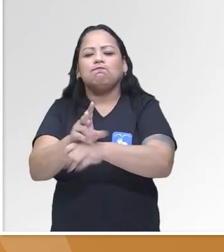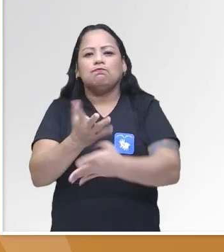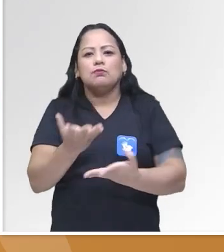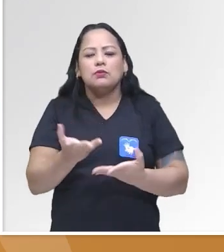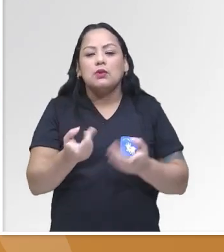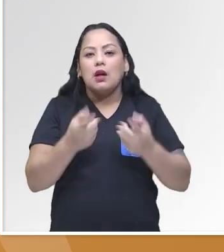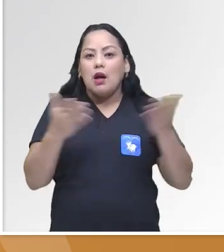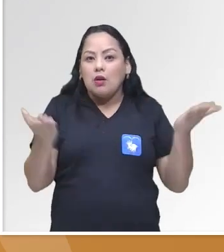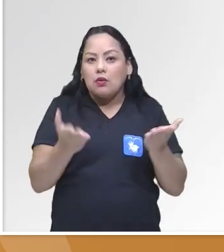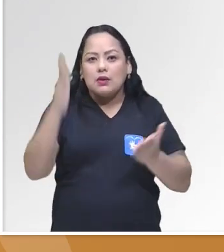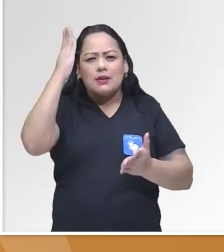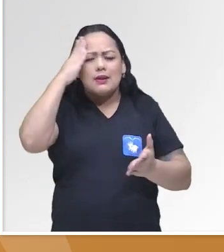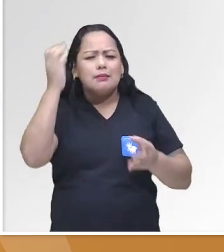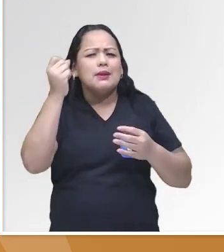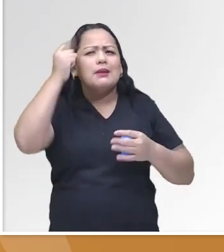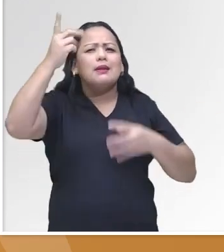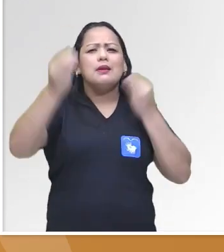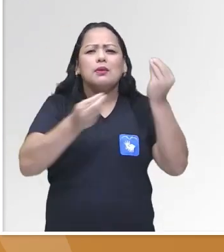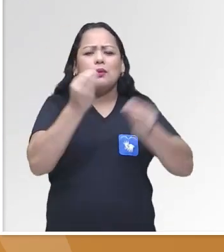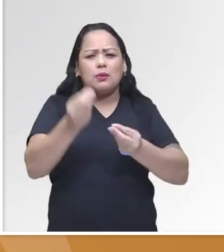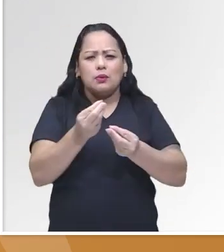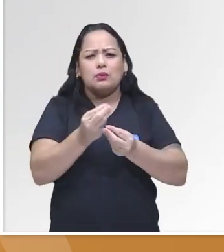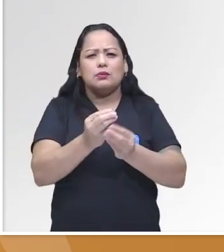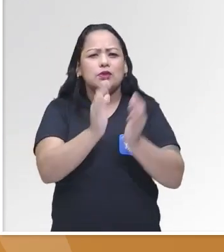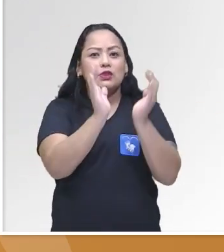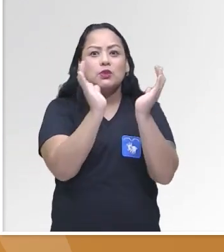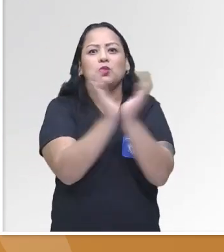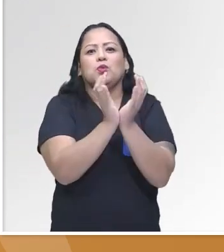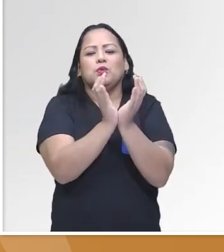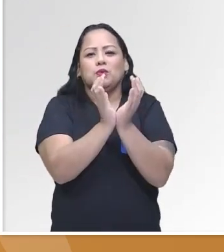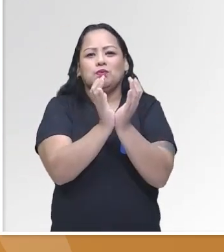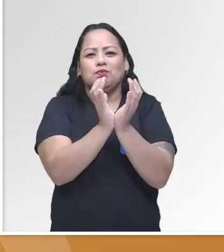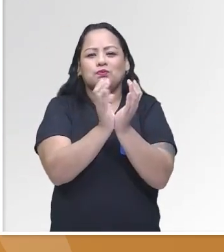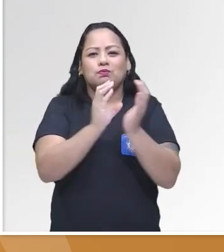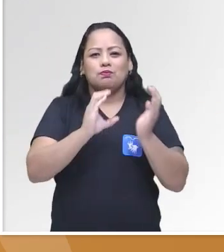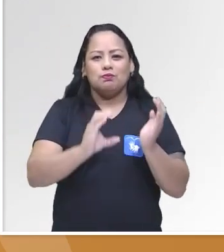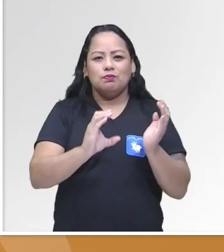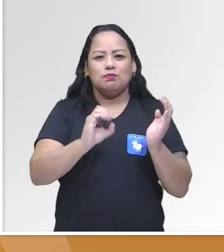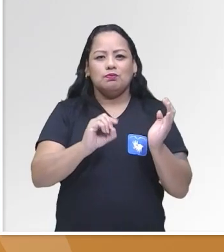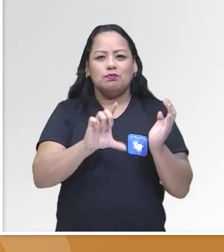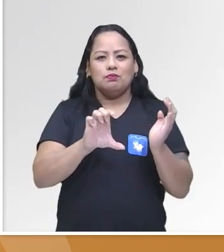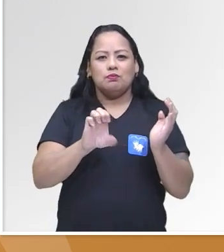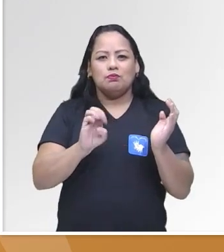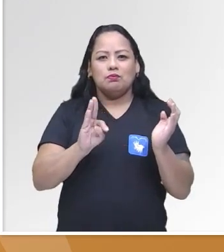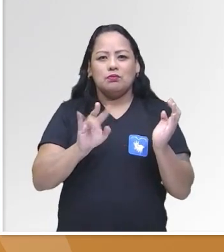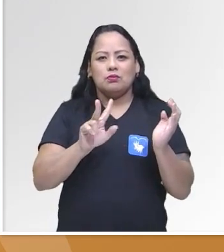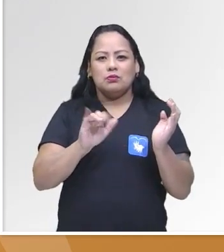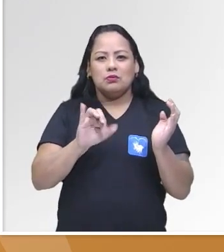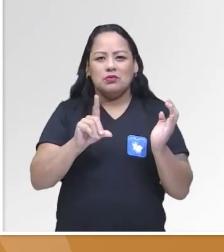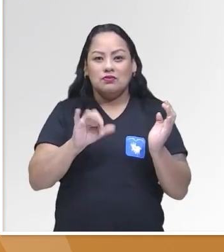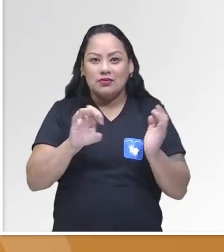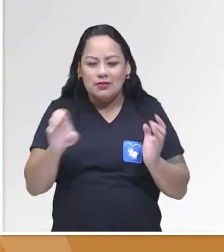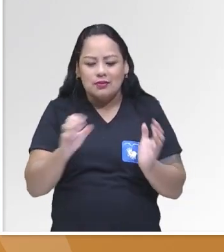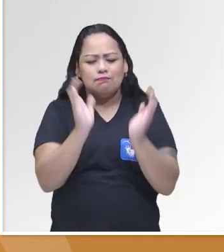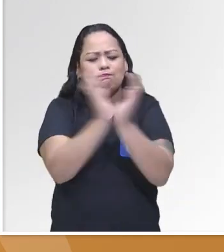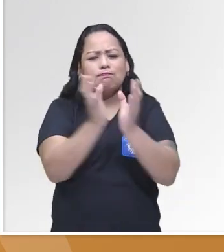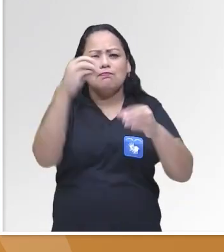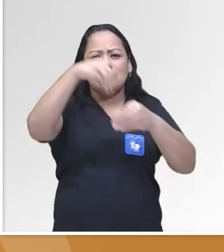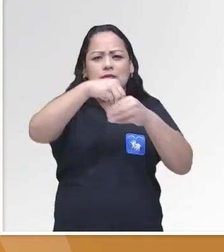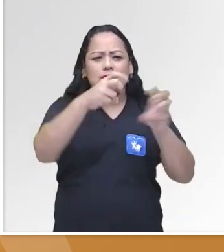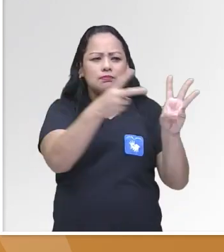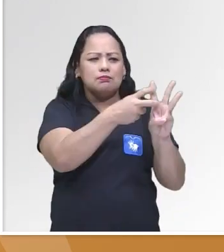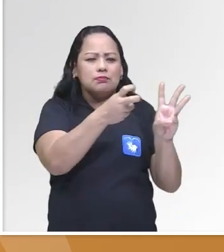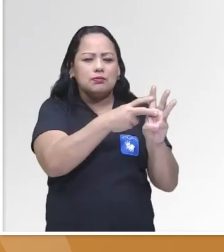vamos saber qual é essa ideia de coletividade dentro das etnias indígenas. Vamos lá?